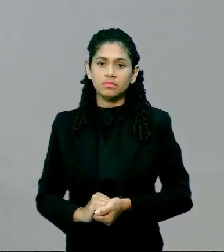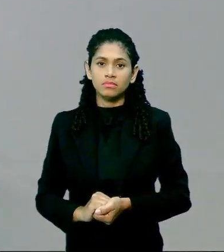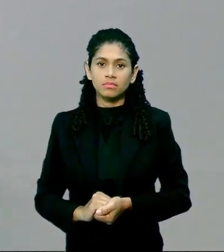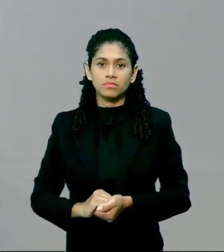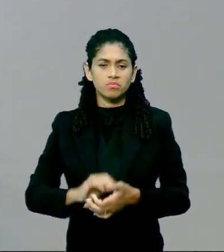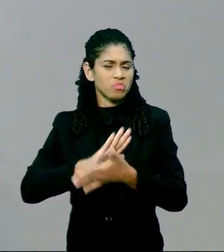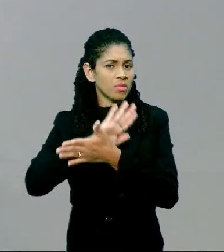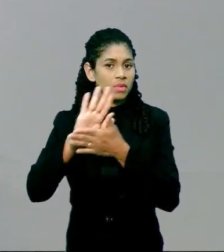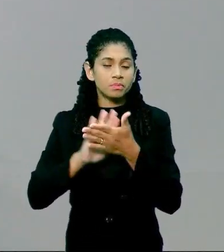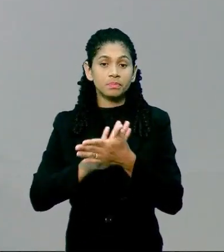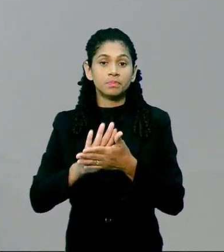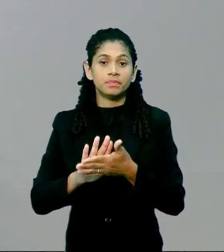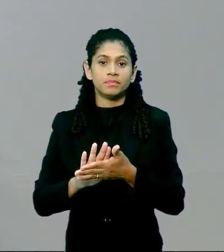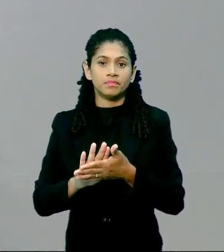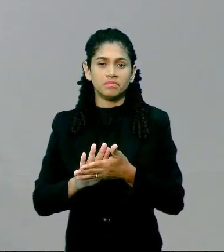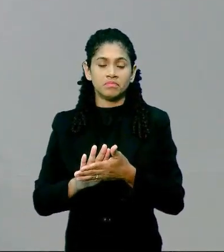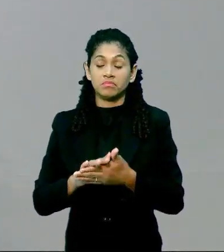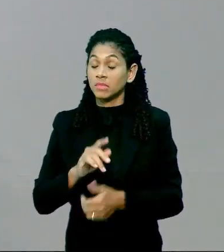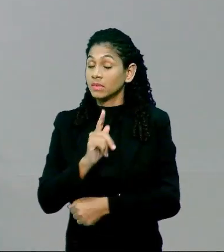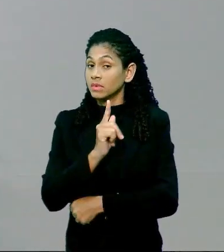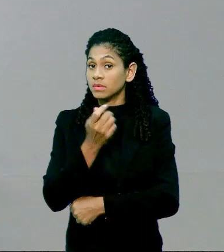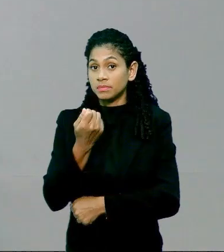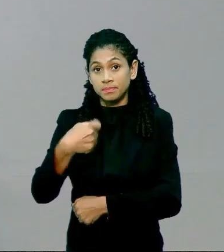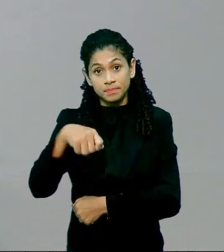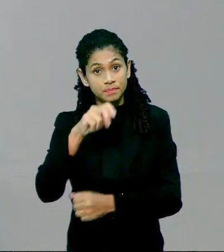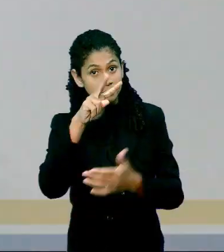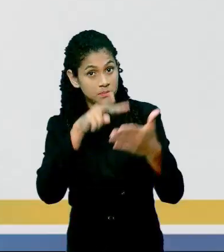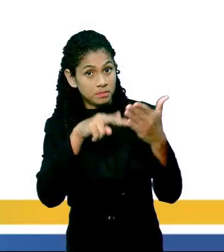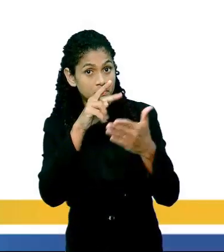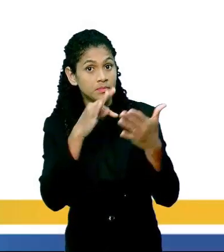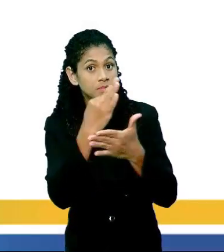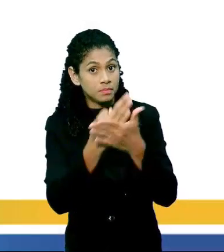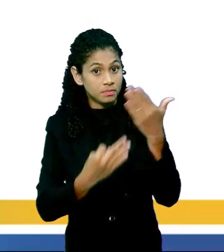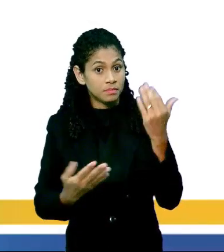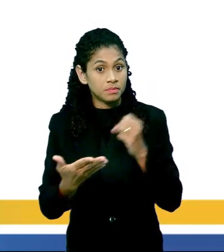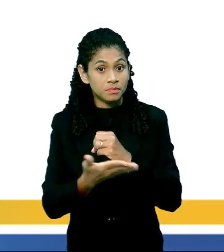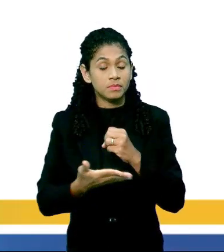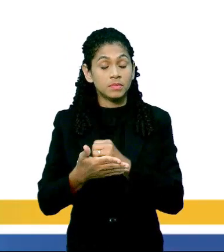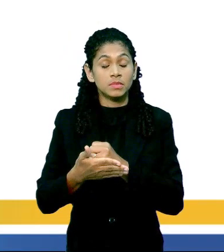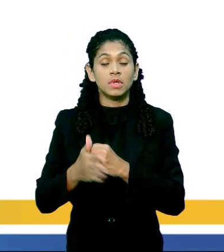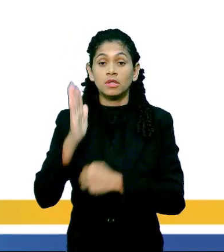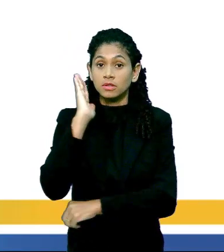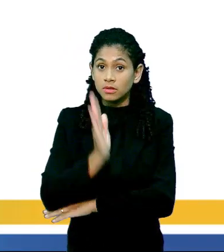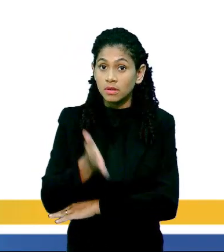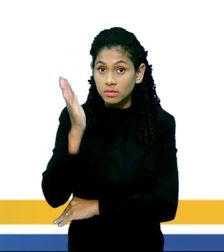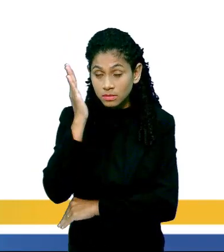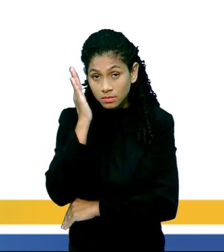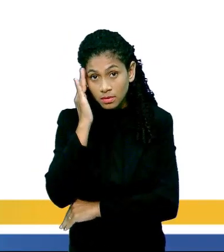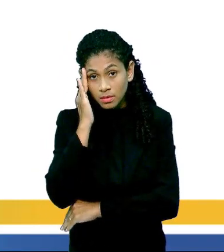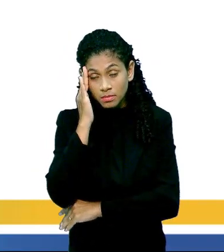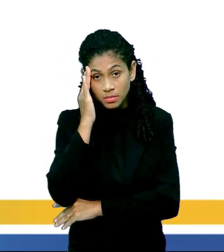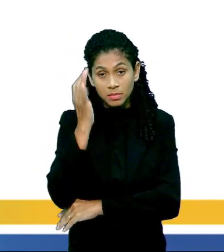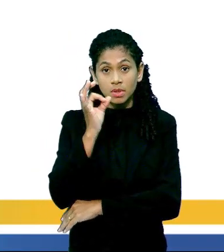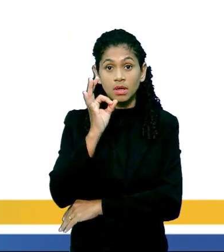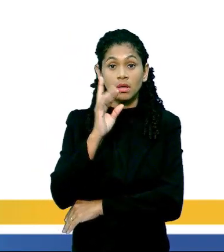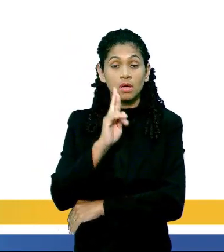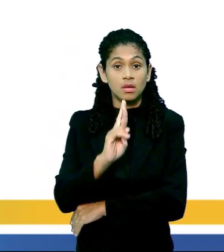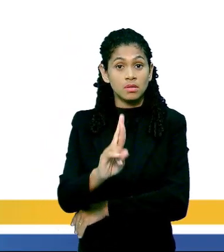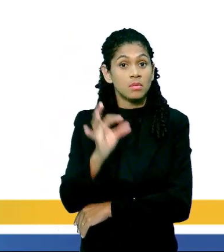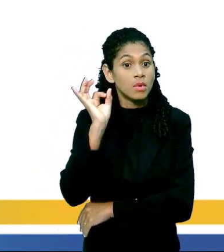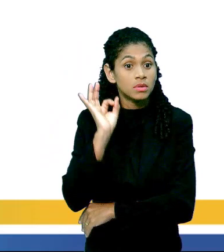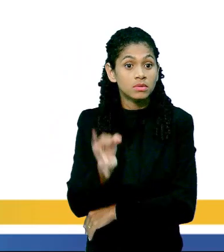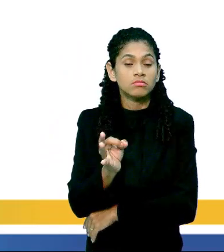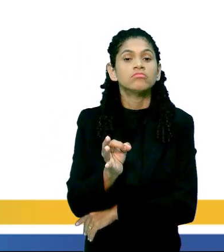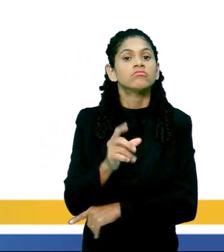de não precisei ler um texto base. Já sabemos que o gabarito é a alternativa A e conseguimos